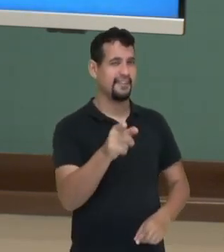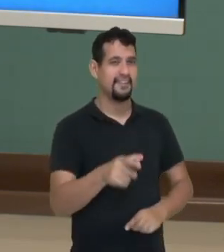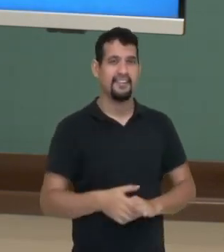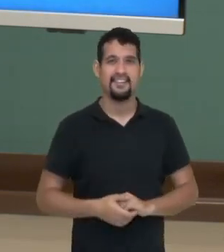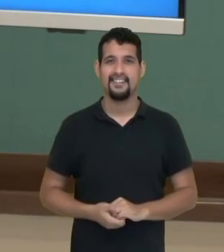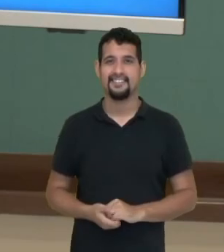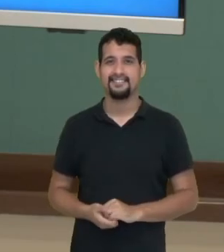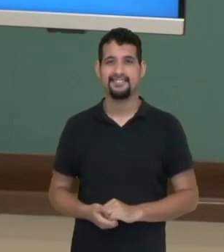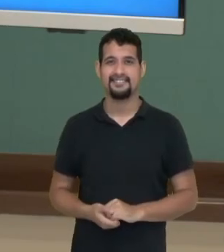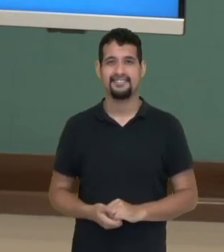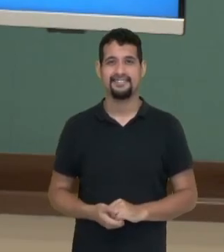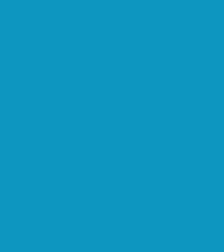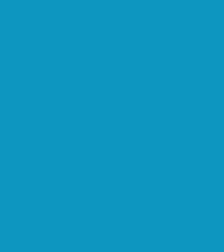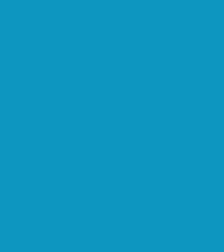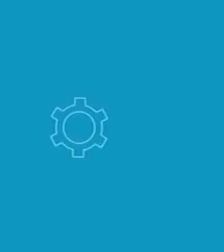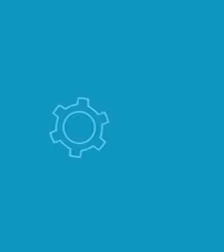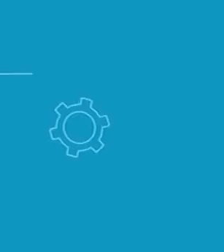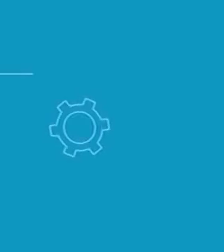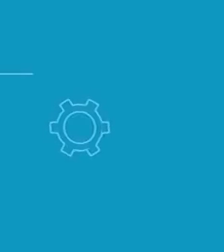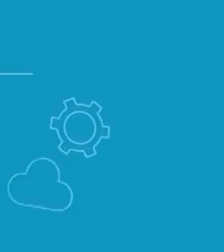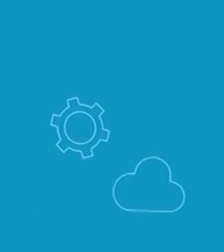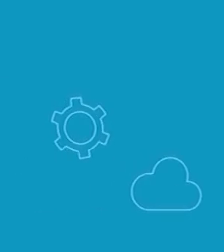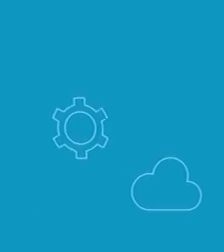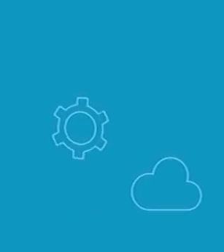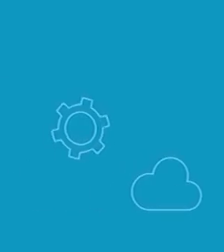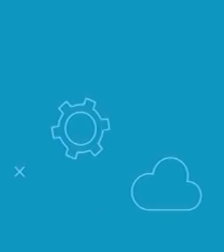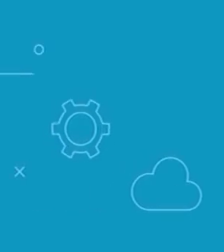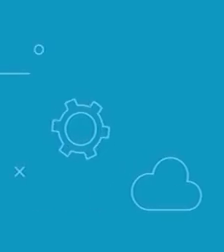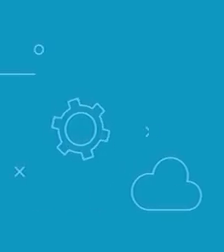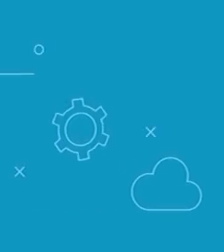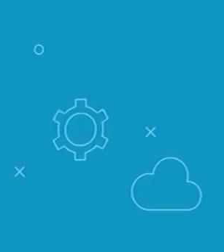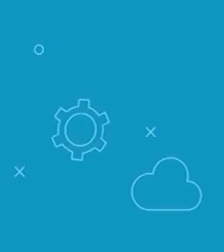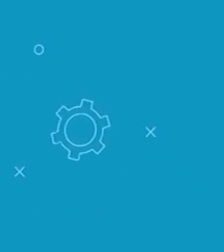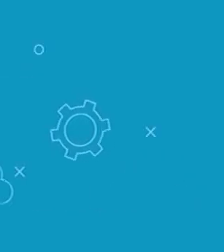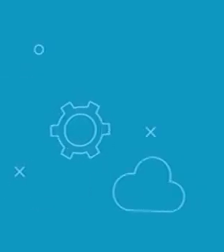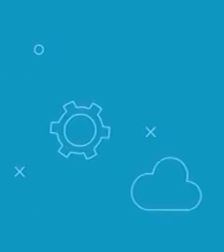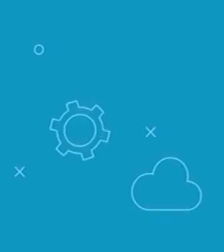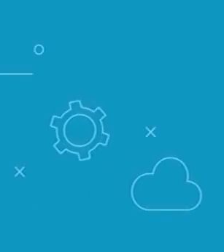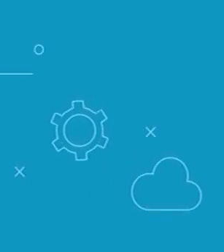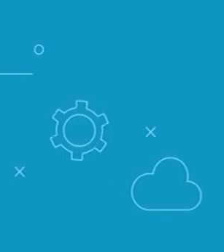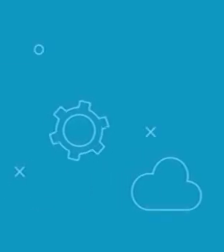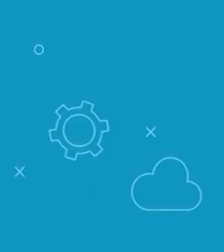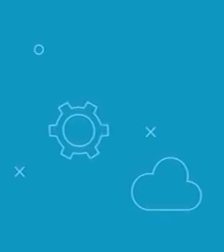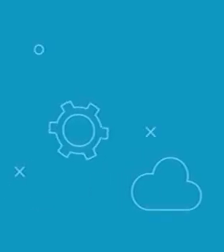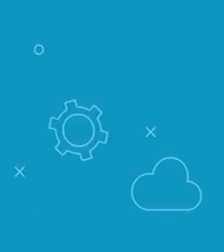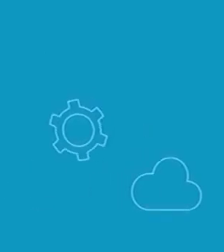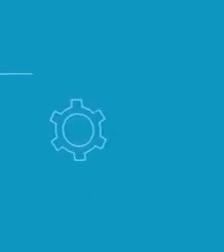aula. Até mais!